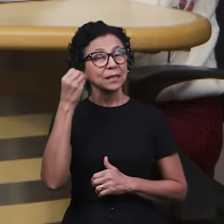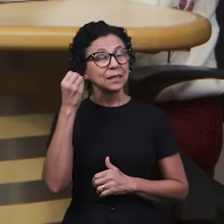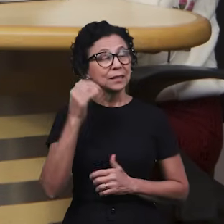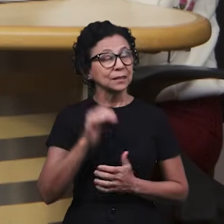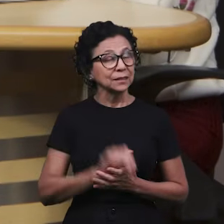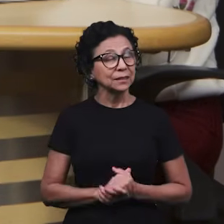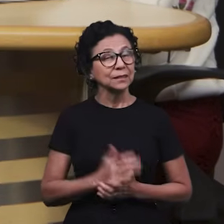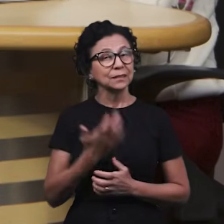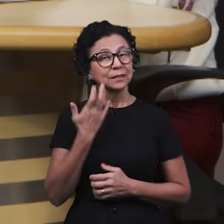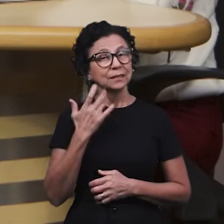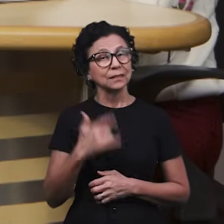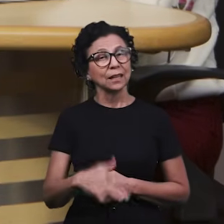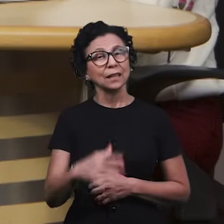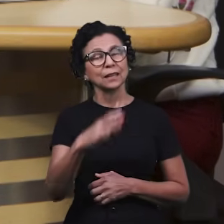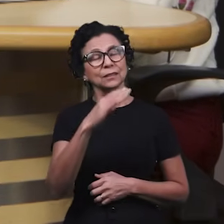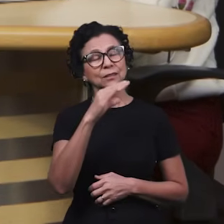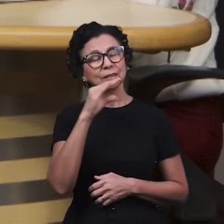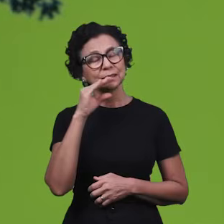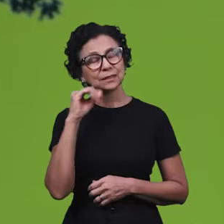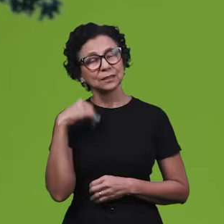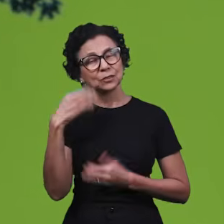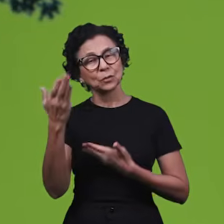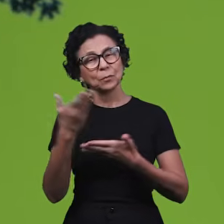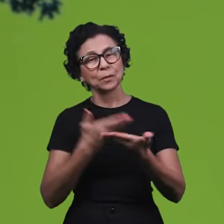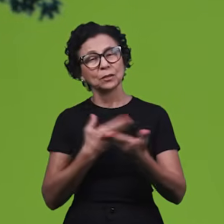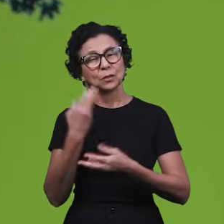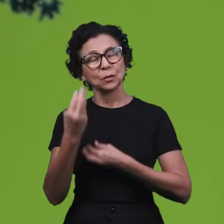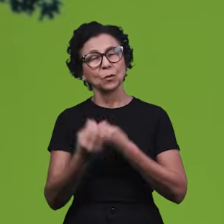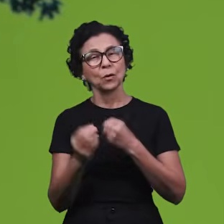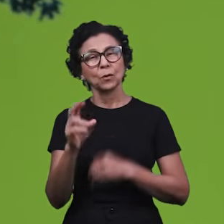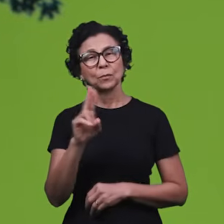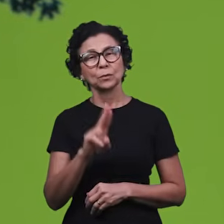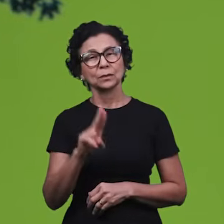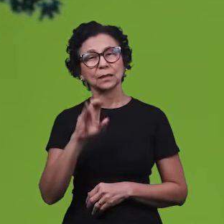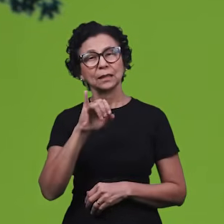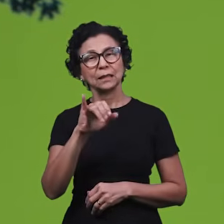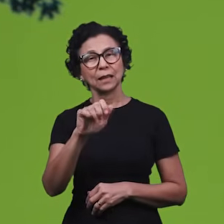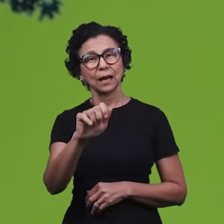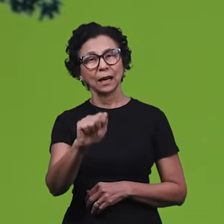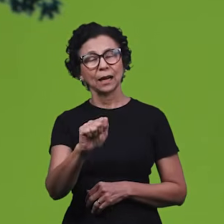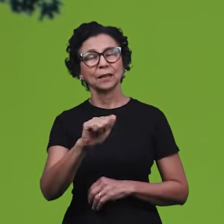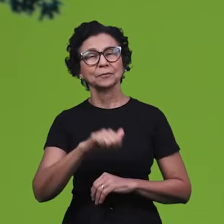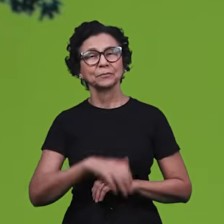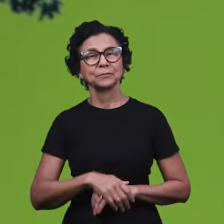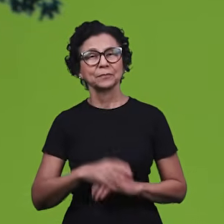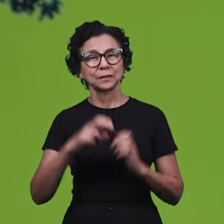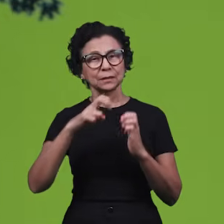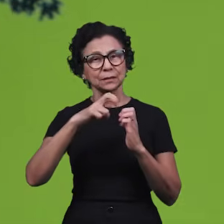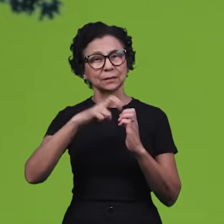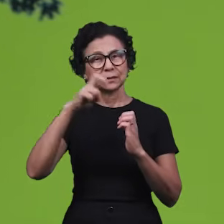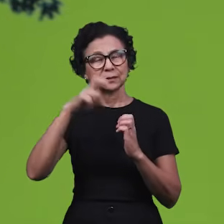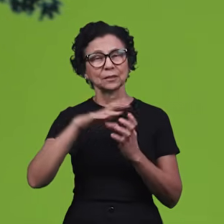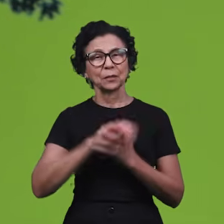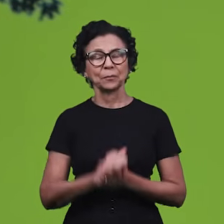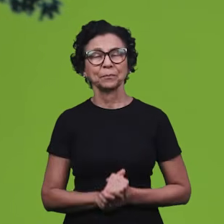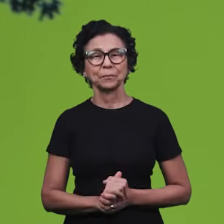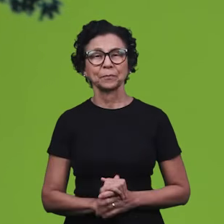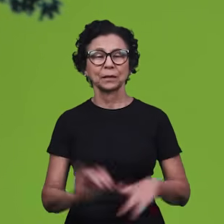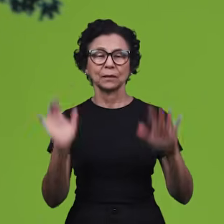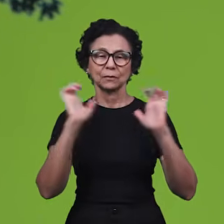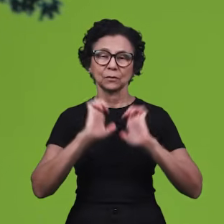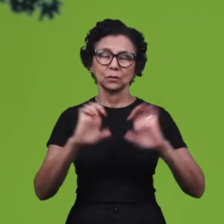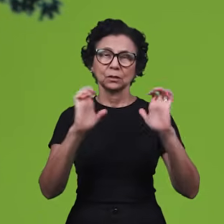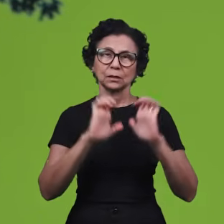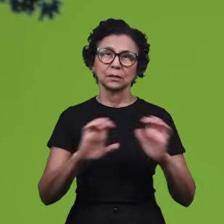do pequeno ao grande, pelo bom uso da inteligência artificial, por exemplo, como instrumento de